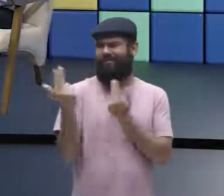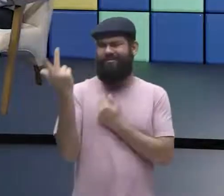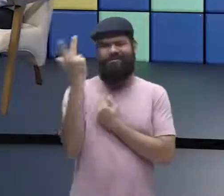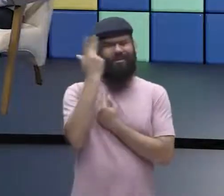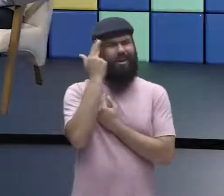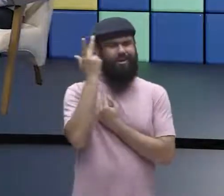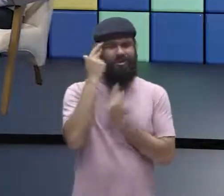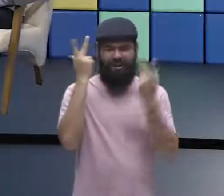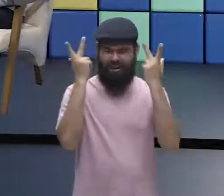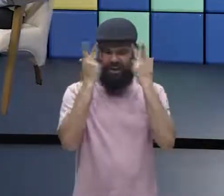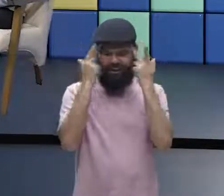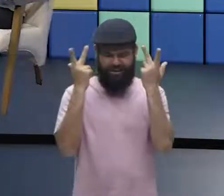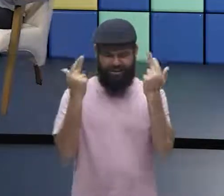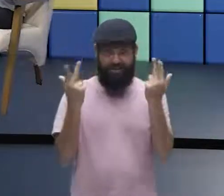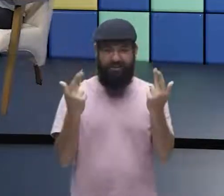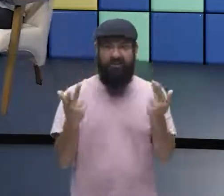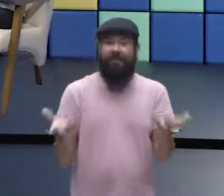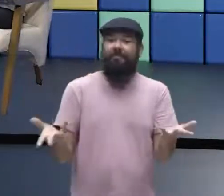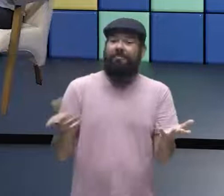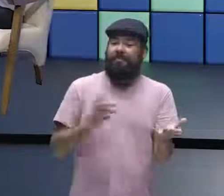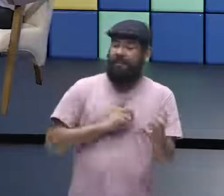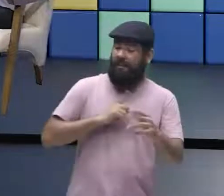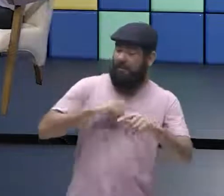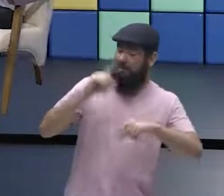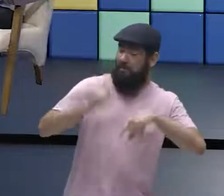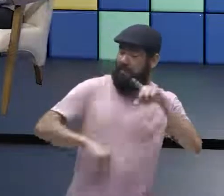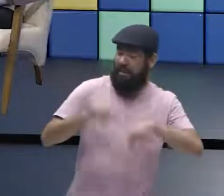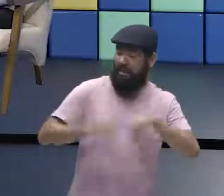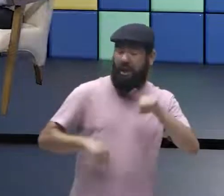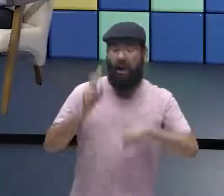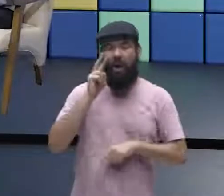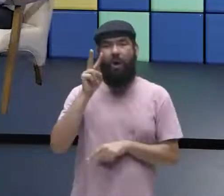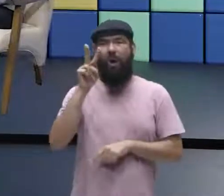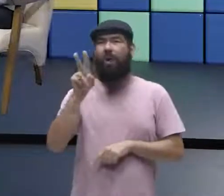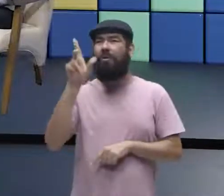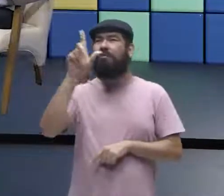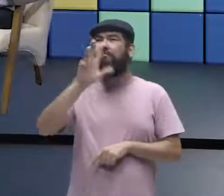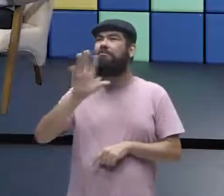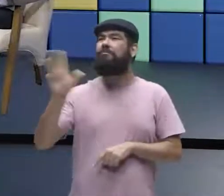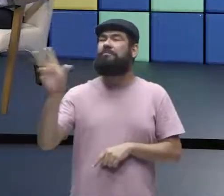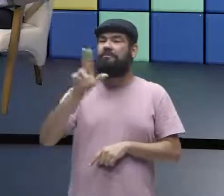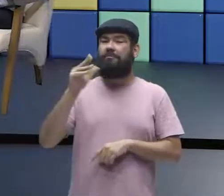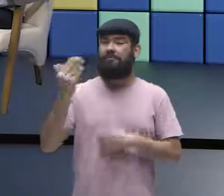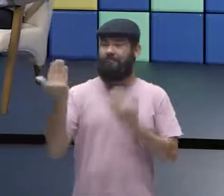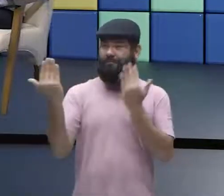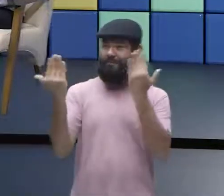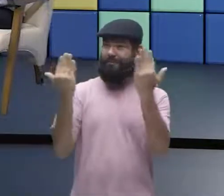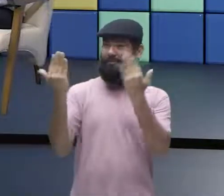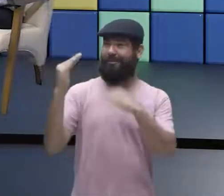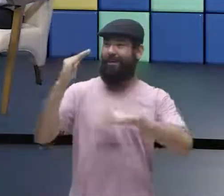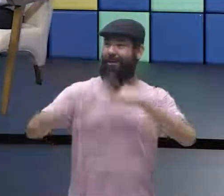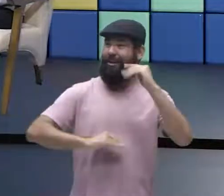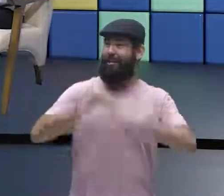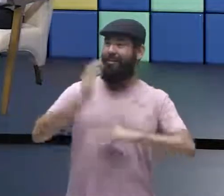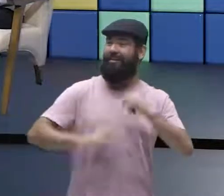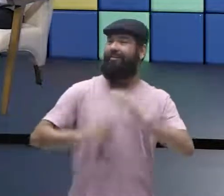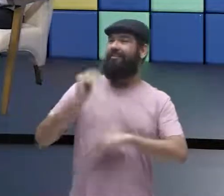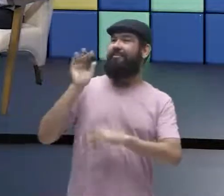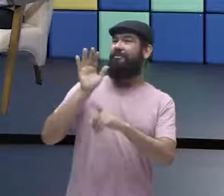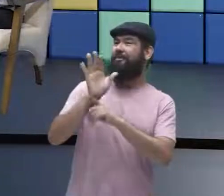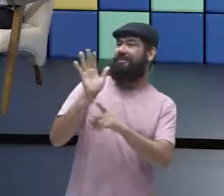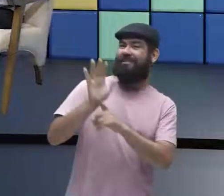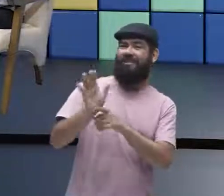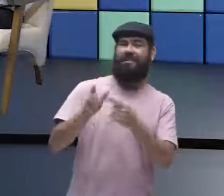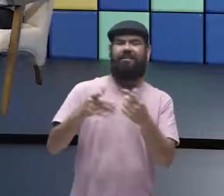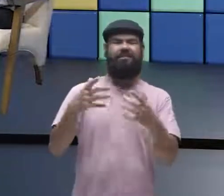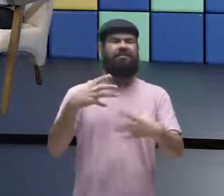verdade. E aí a gente tem um material, né, na nossa tela aí, que a nossa psicóloga, né, vem aí falar pra gente, conversar, mas se sintam